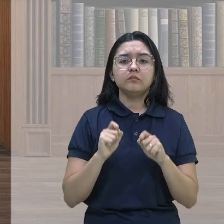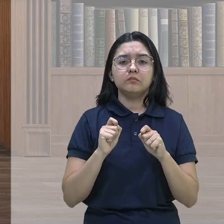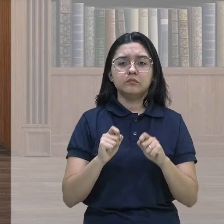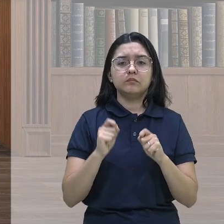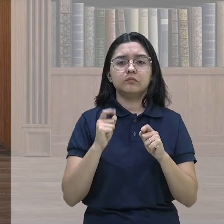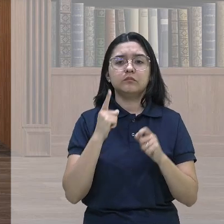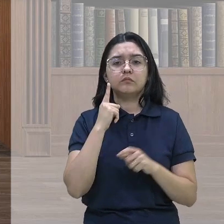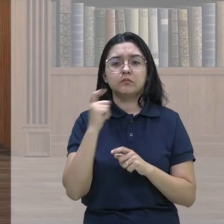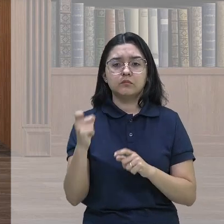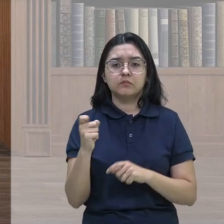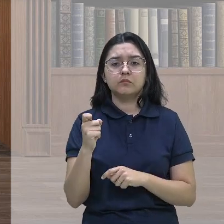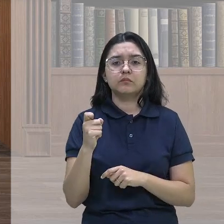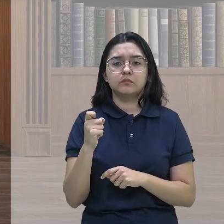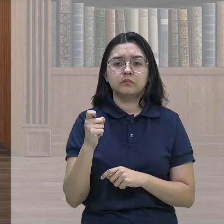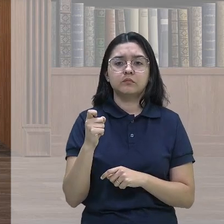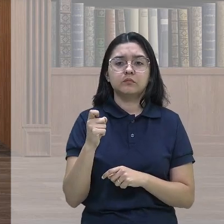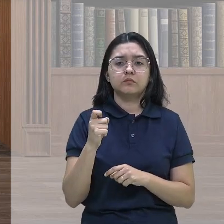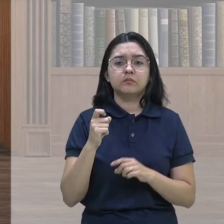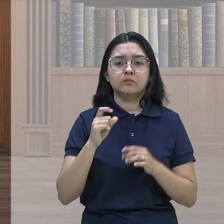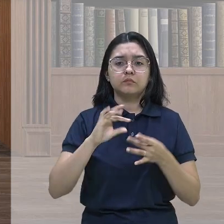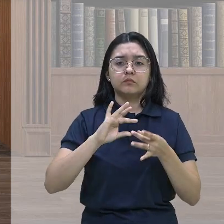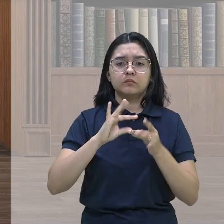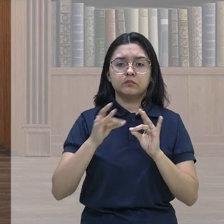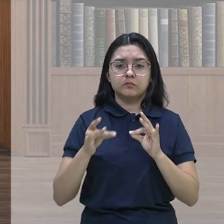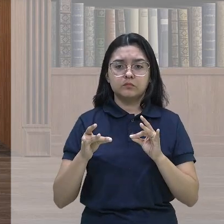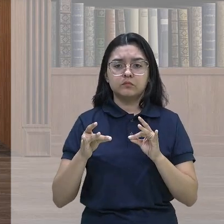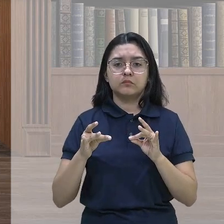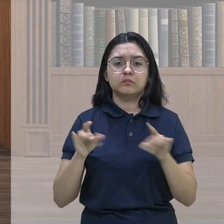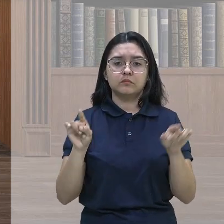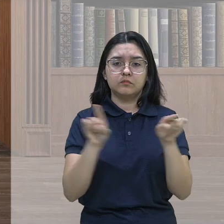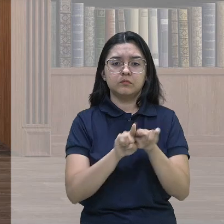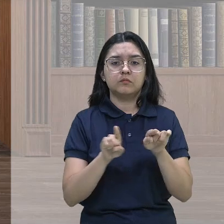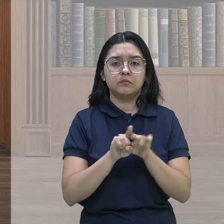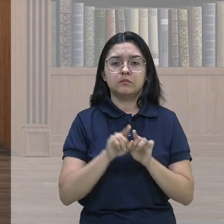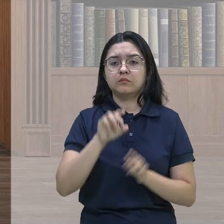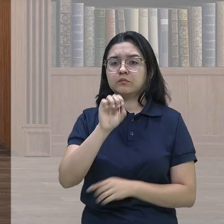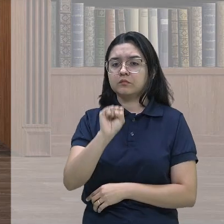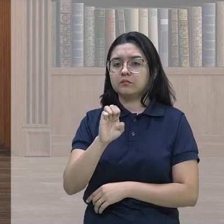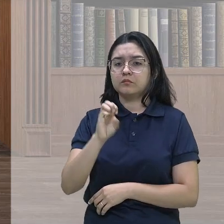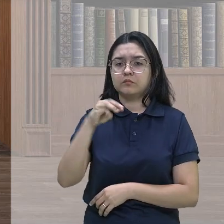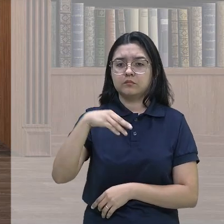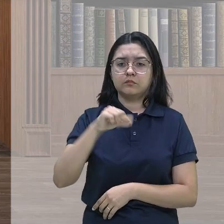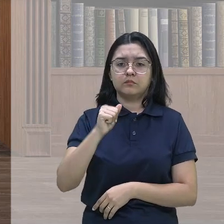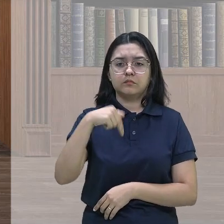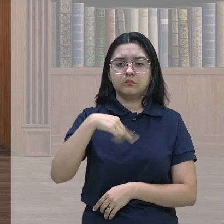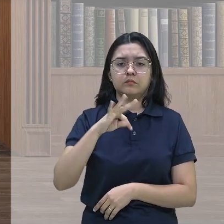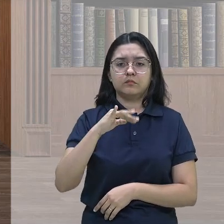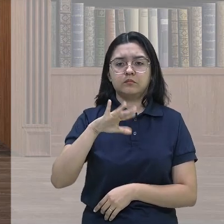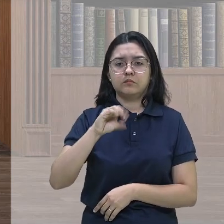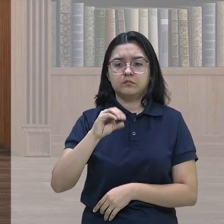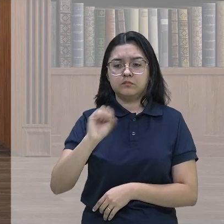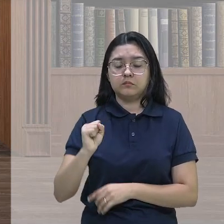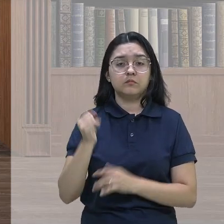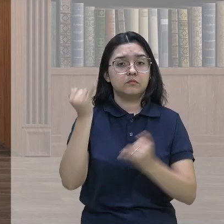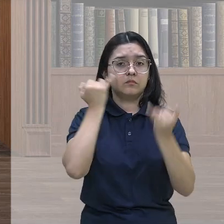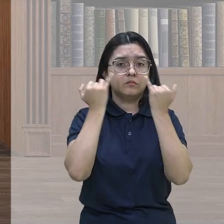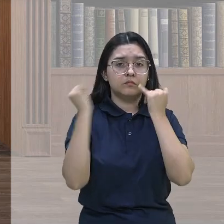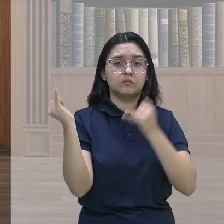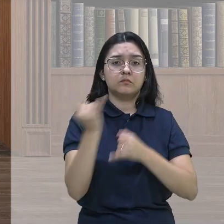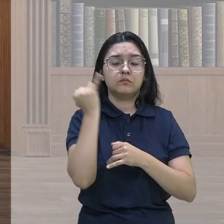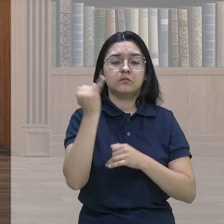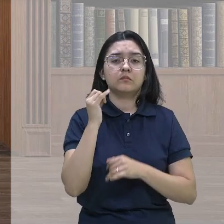potenciais sonoros, sintáticos e semânticos. Essa informação é importantíssima. Para